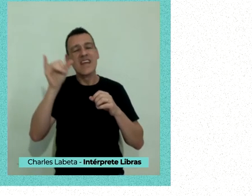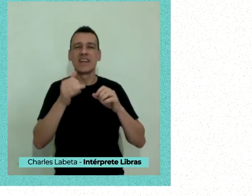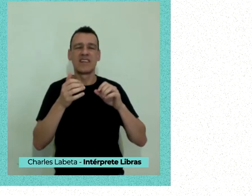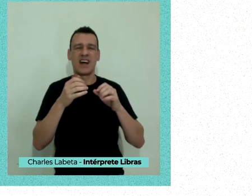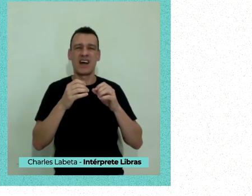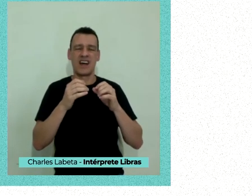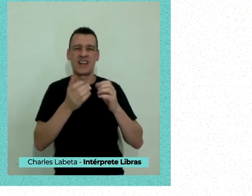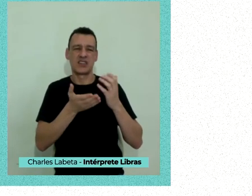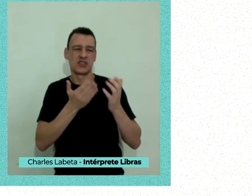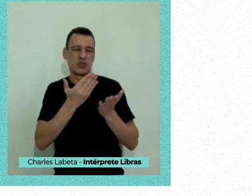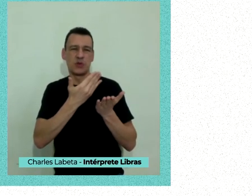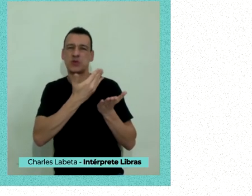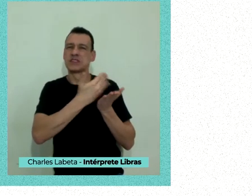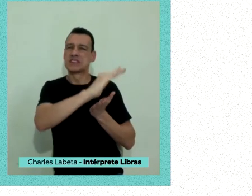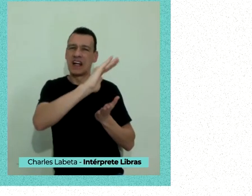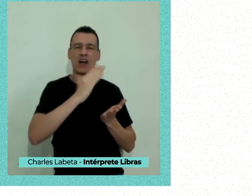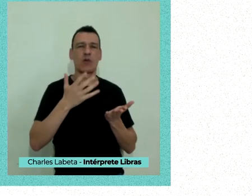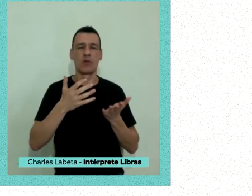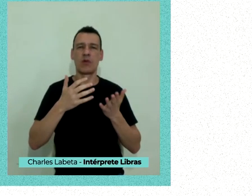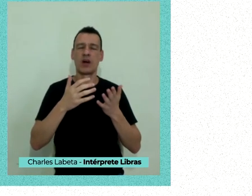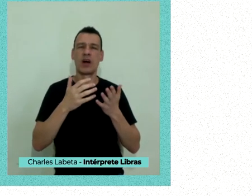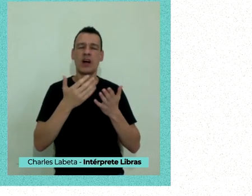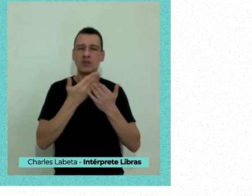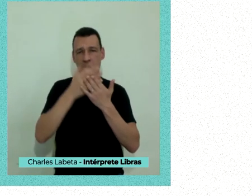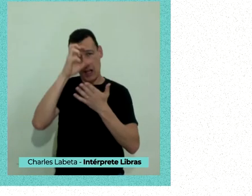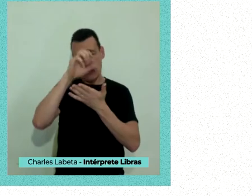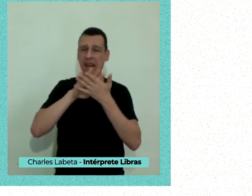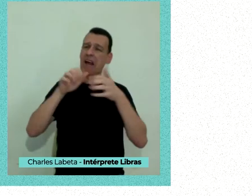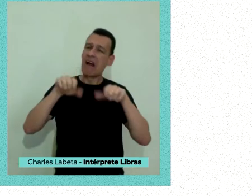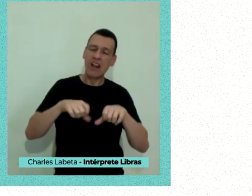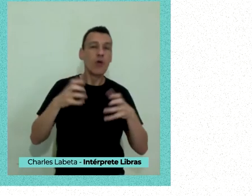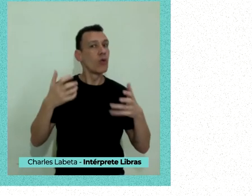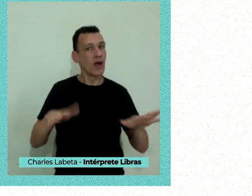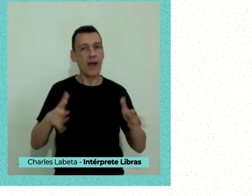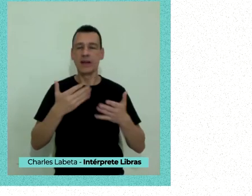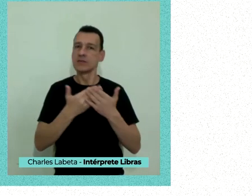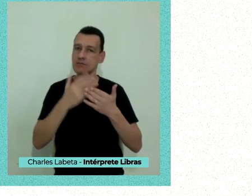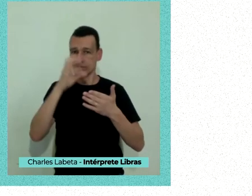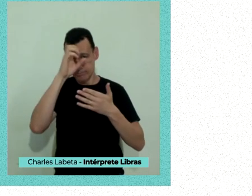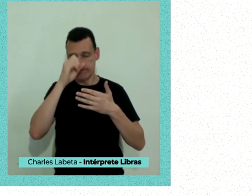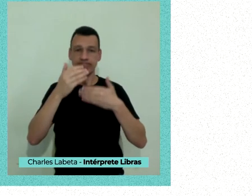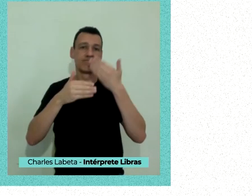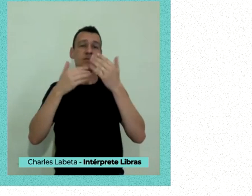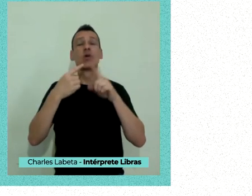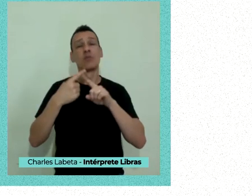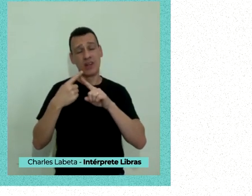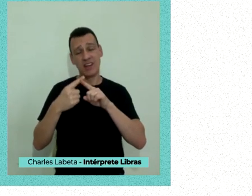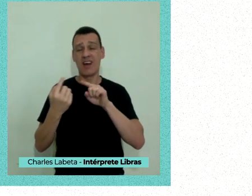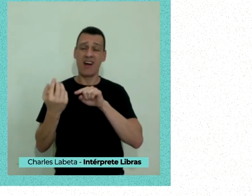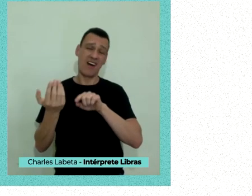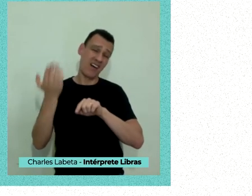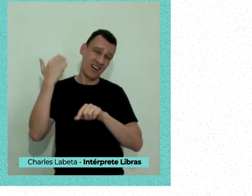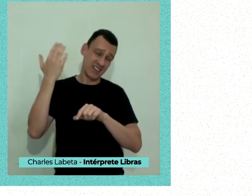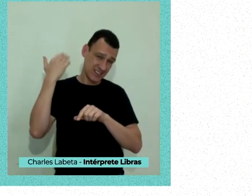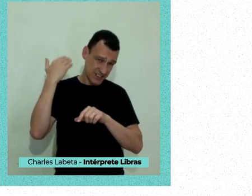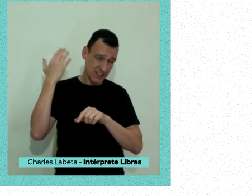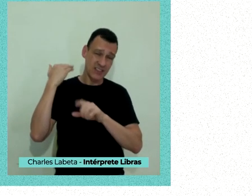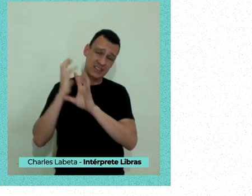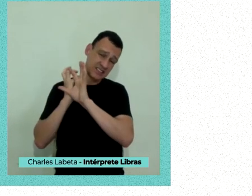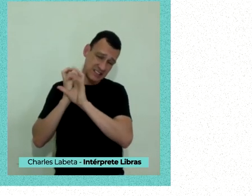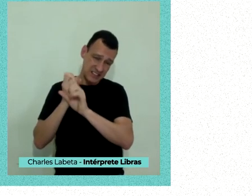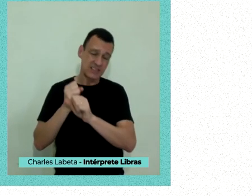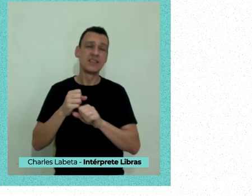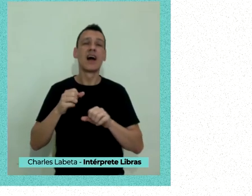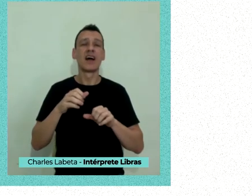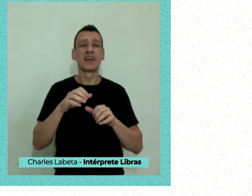fracasso escolar, historicamente presentes no processo de escolarização de crianças e